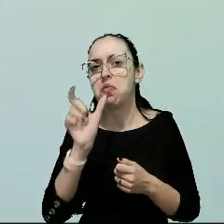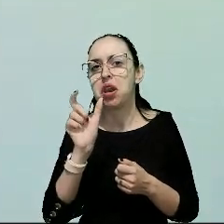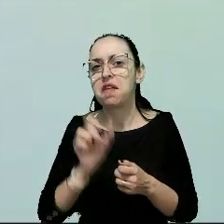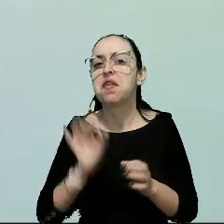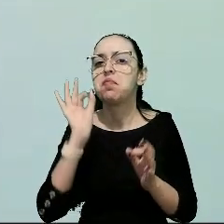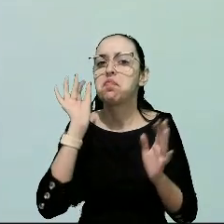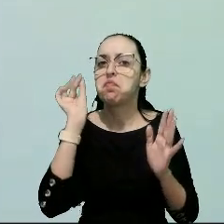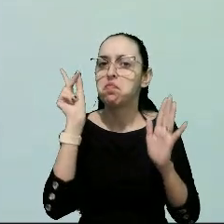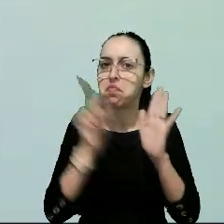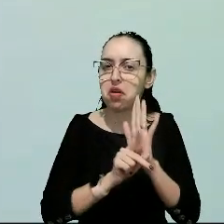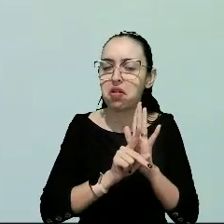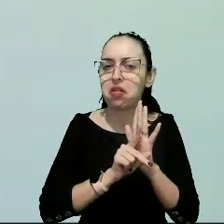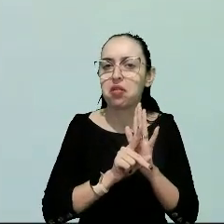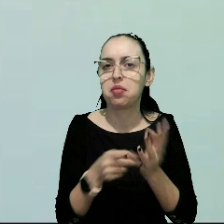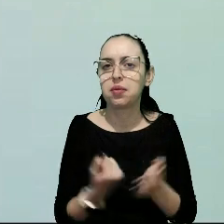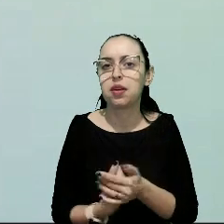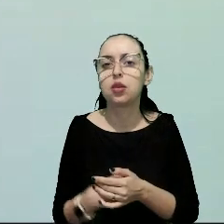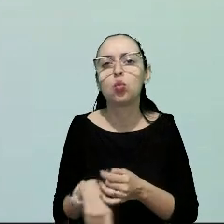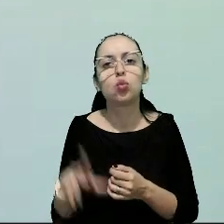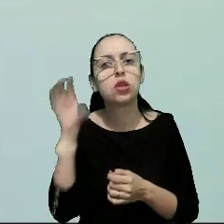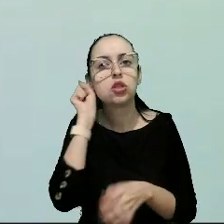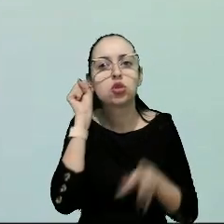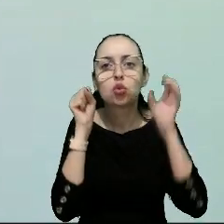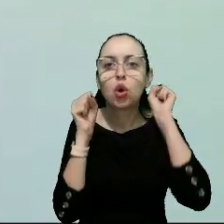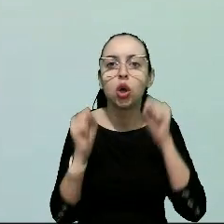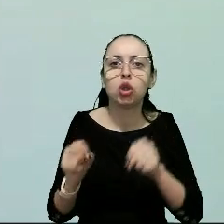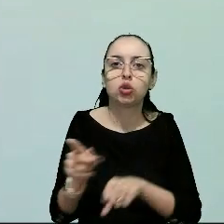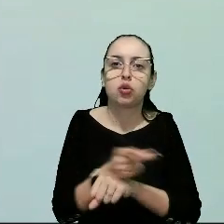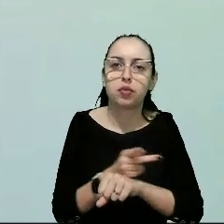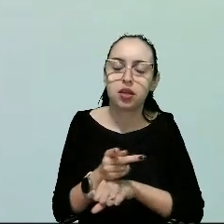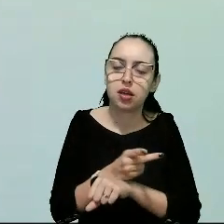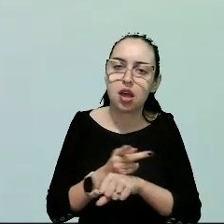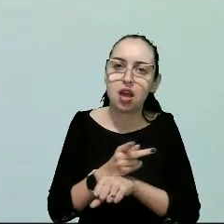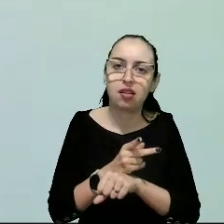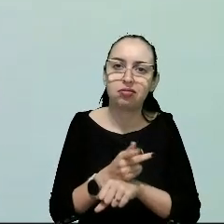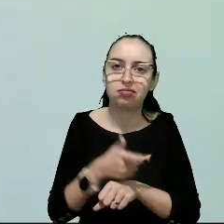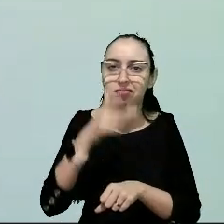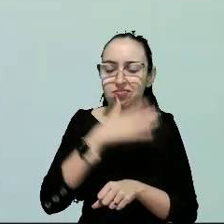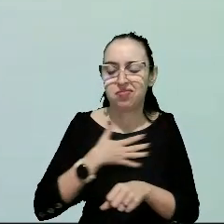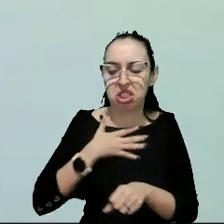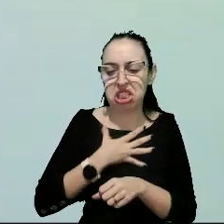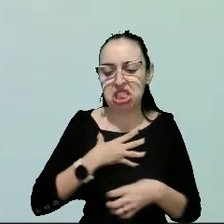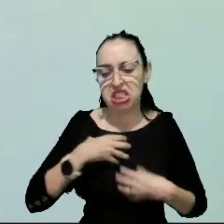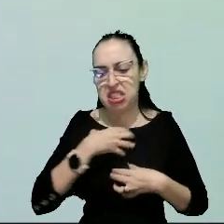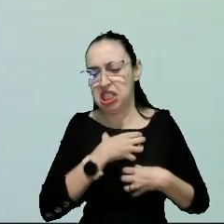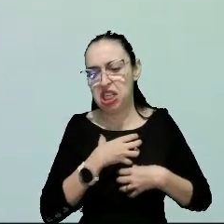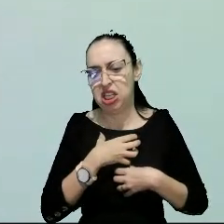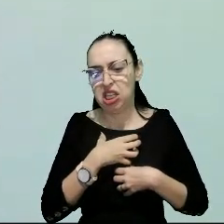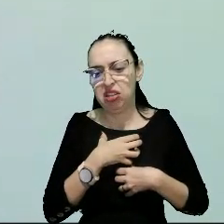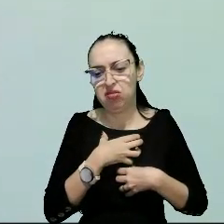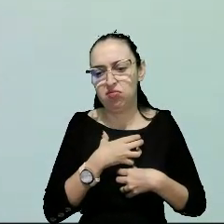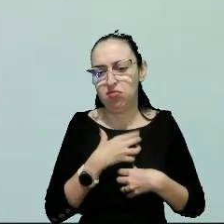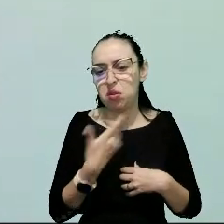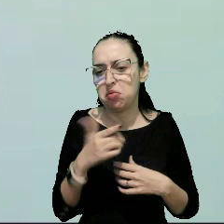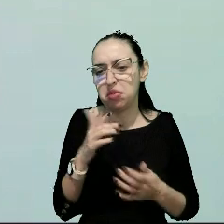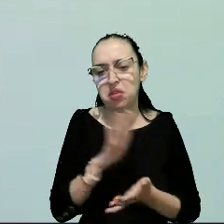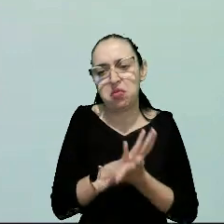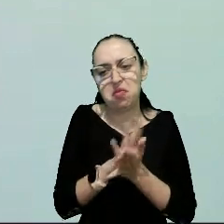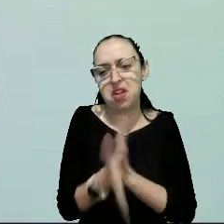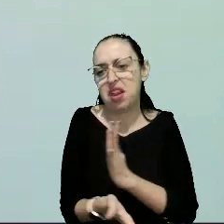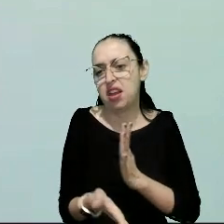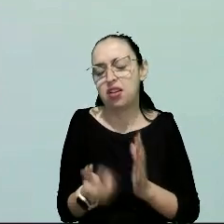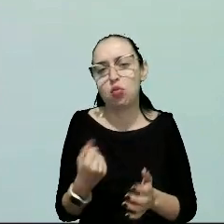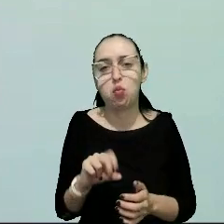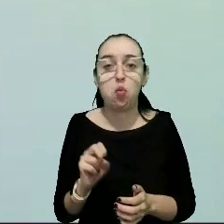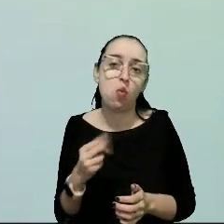própria, porque é o que eu escuto dos meus pesquisados. Eu me sinto uma inválida. Eu sou tratada